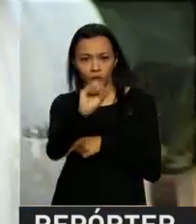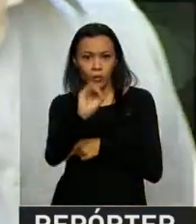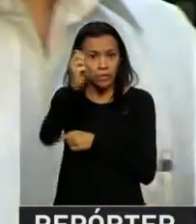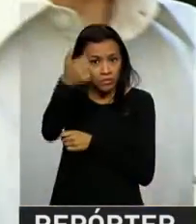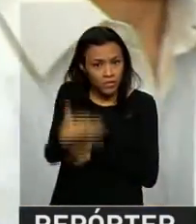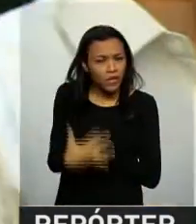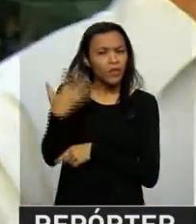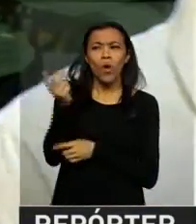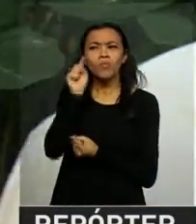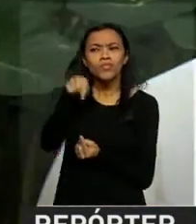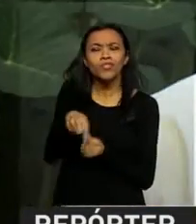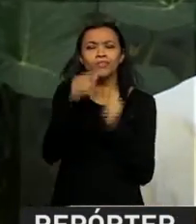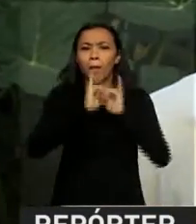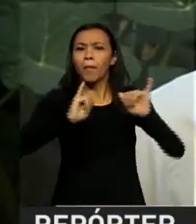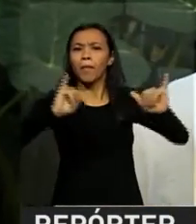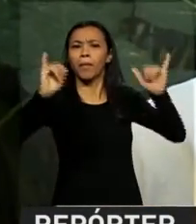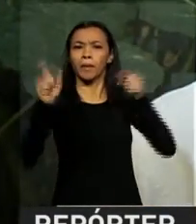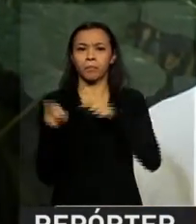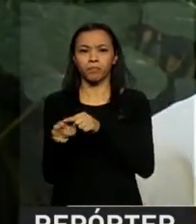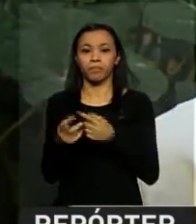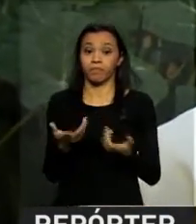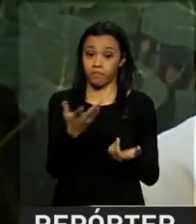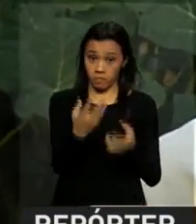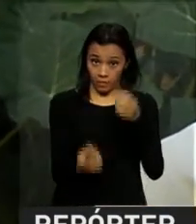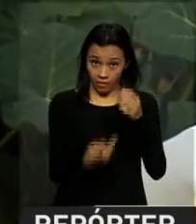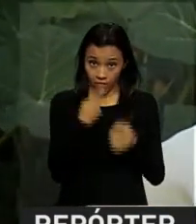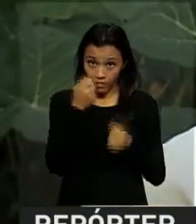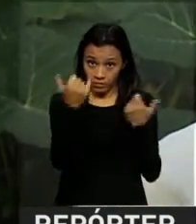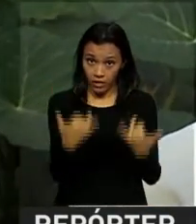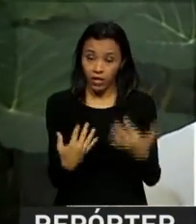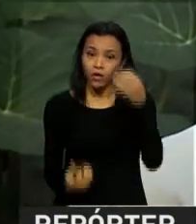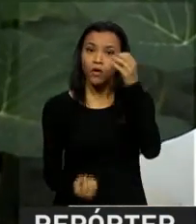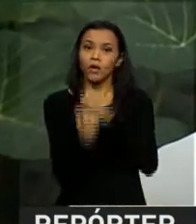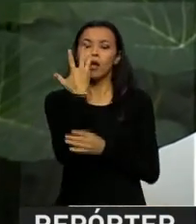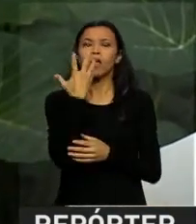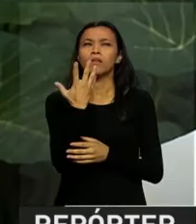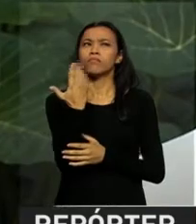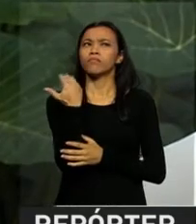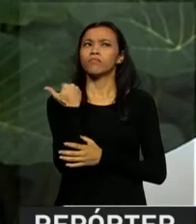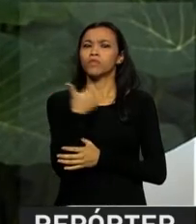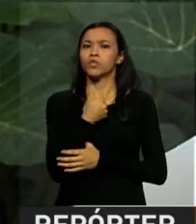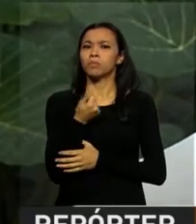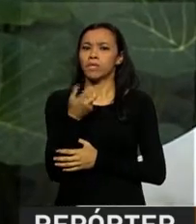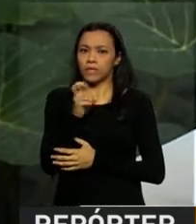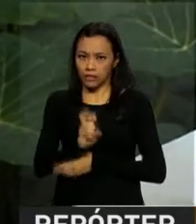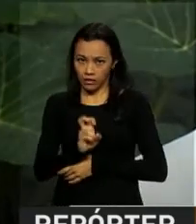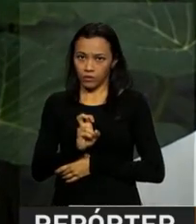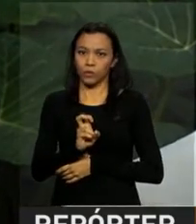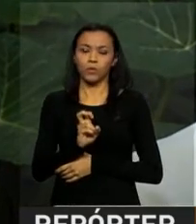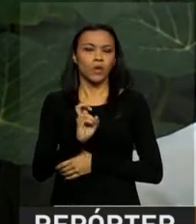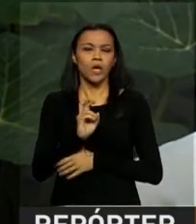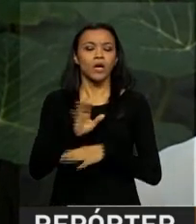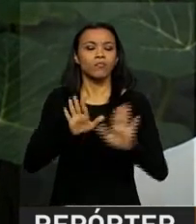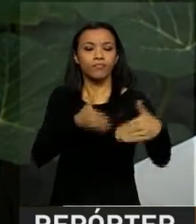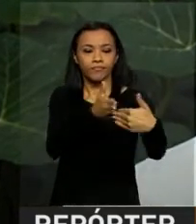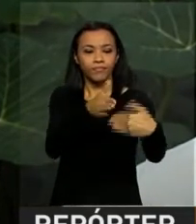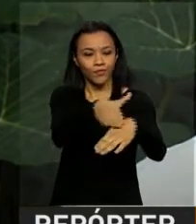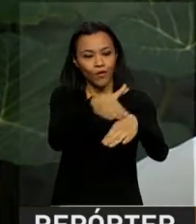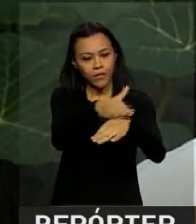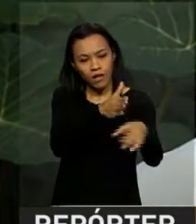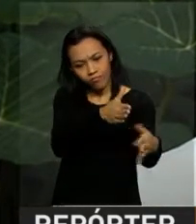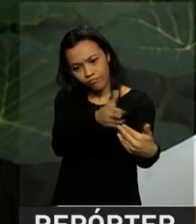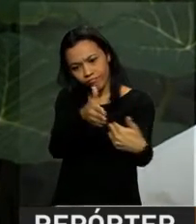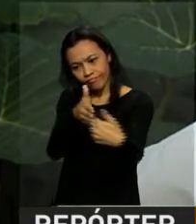dessa campanha. Bem, essa campanha ela foi criada desde 2005 para falar com o consumidor, para que a